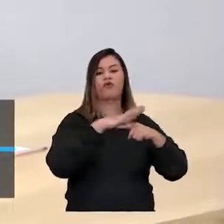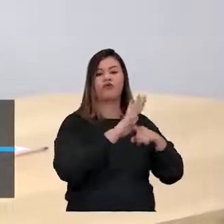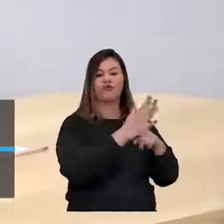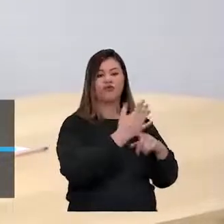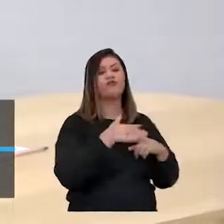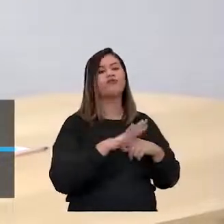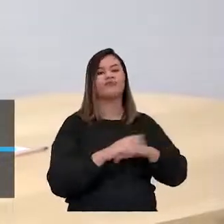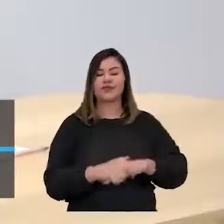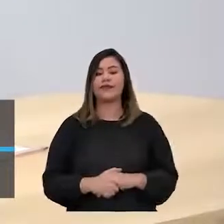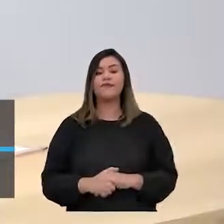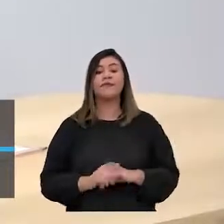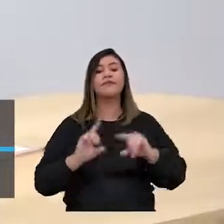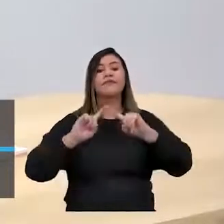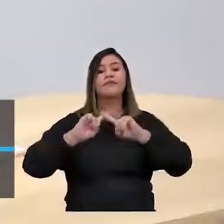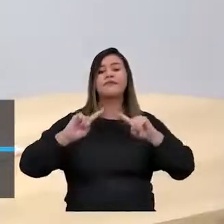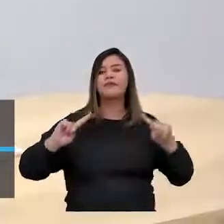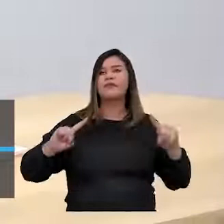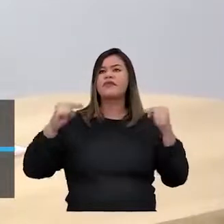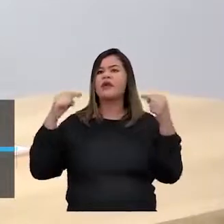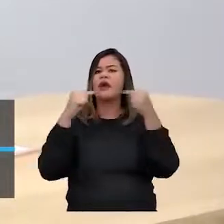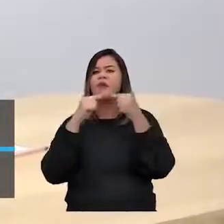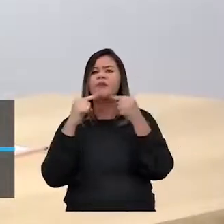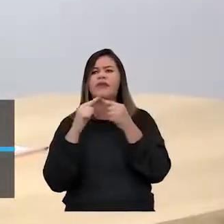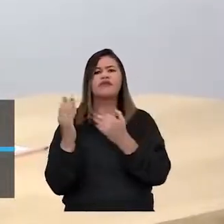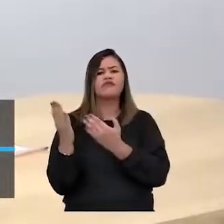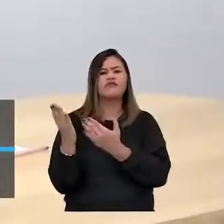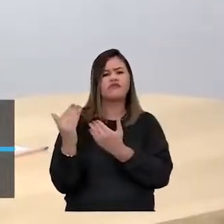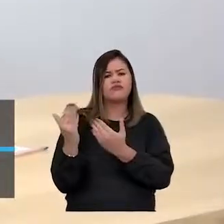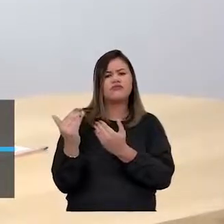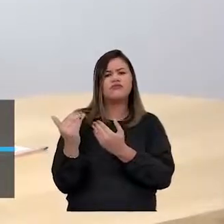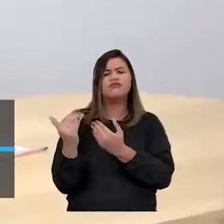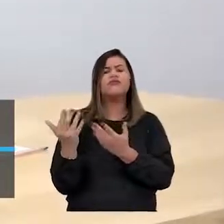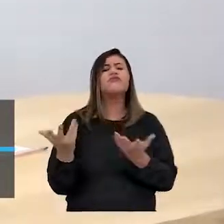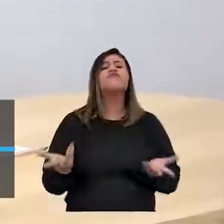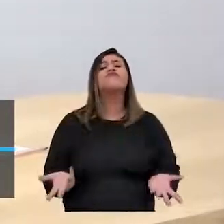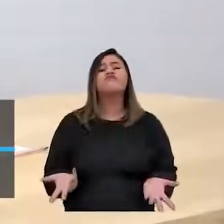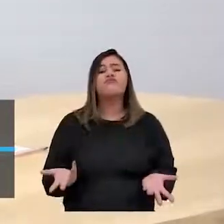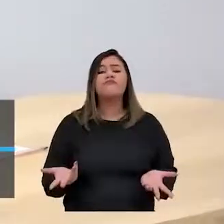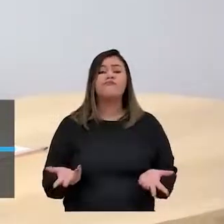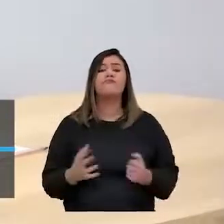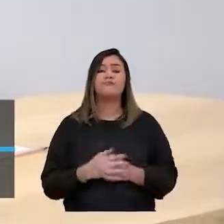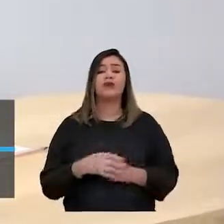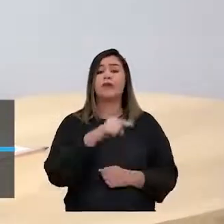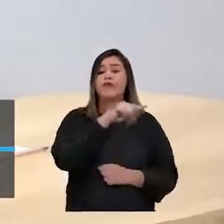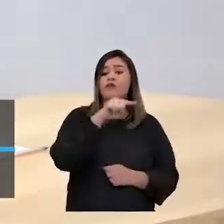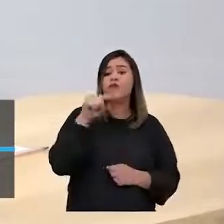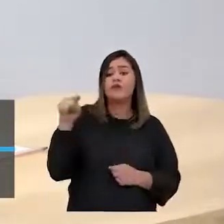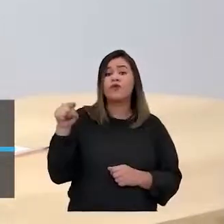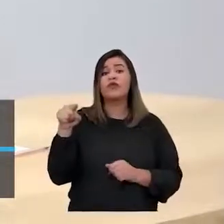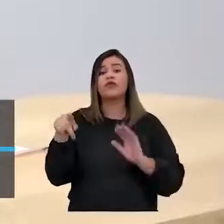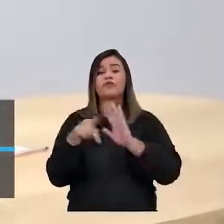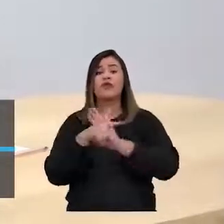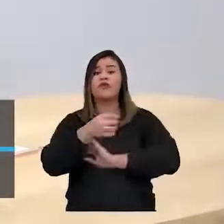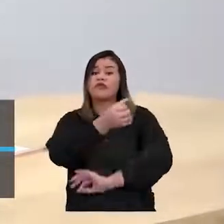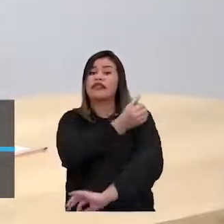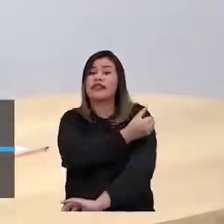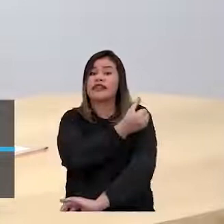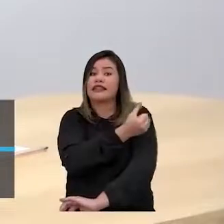Mas esses cidadãos incluem jovens e adolescentes? Vocês, pessoal aí do 6º ano, vocês